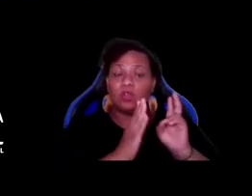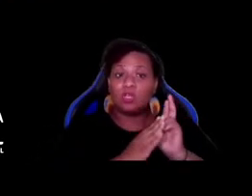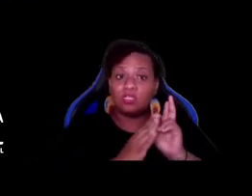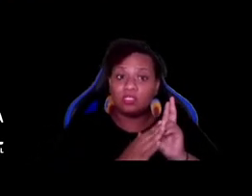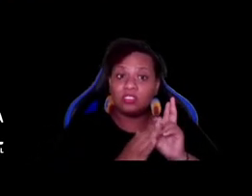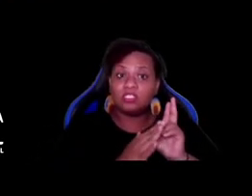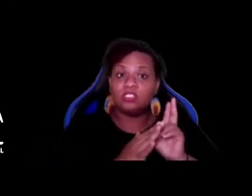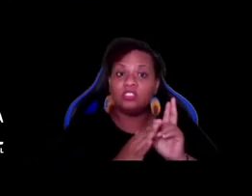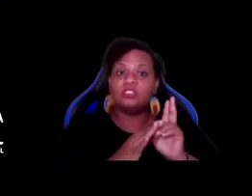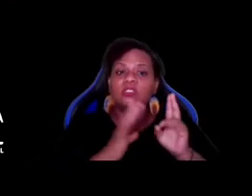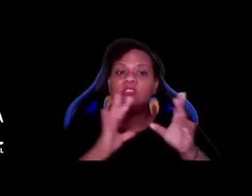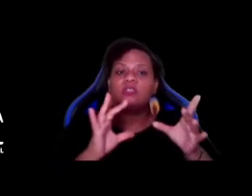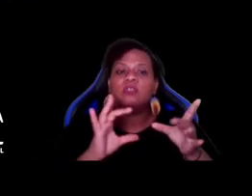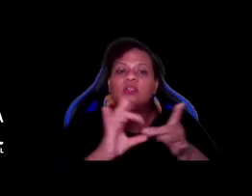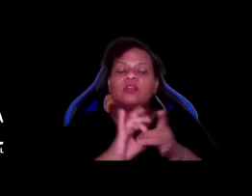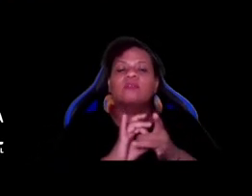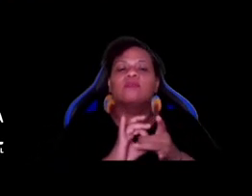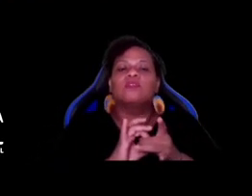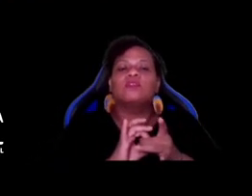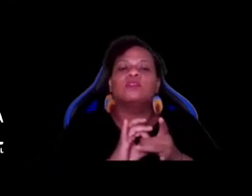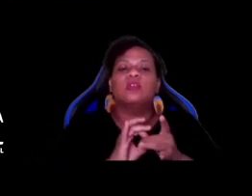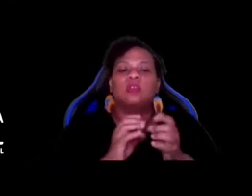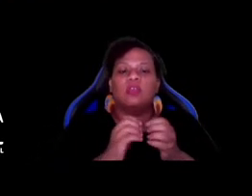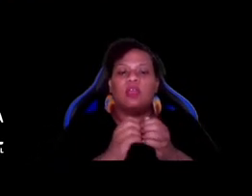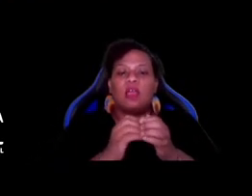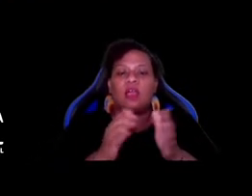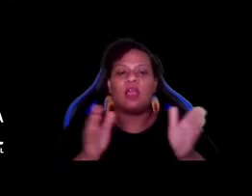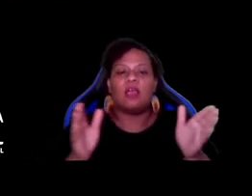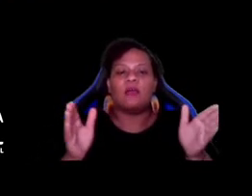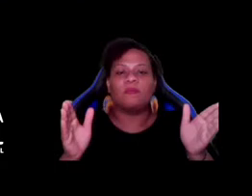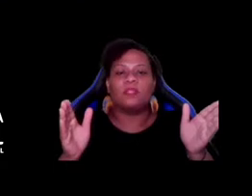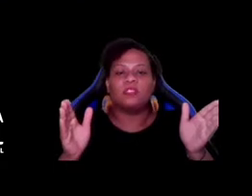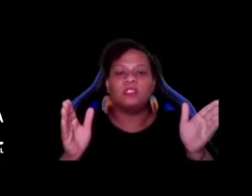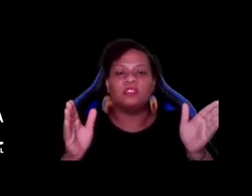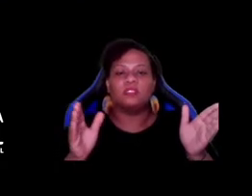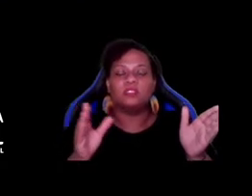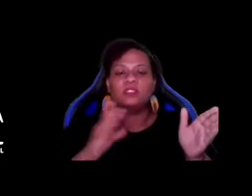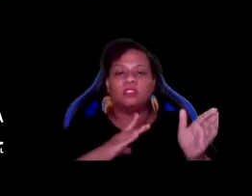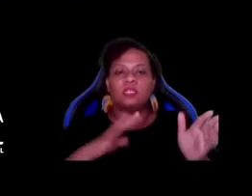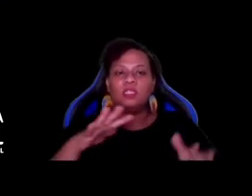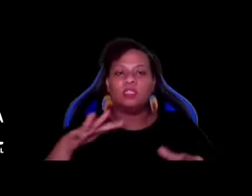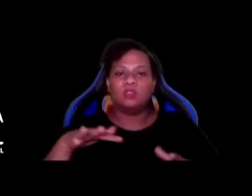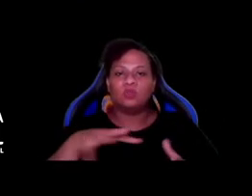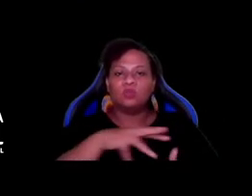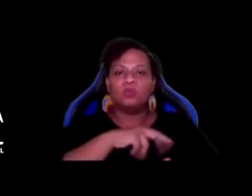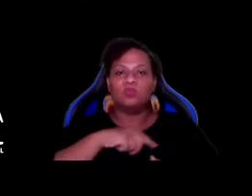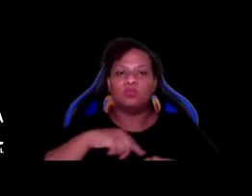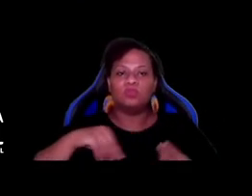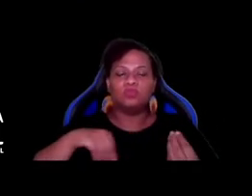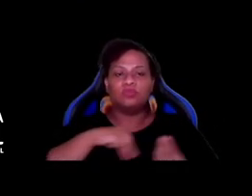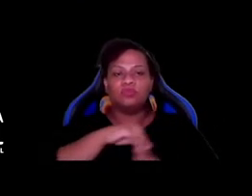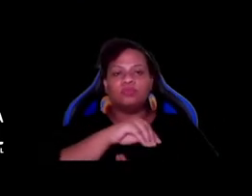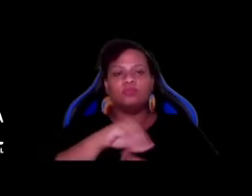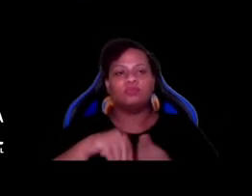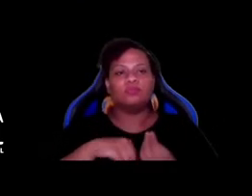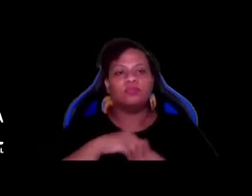é a conexão que abre o portal entre o mundo físico e o